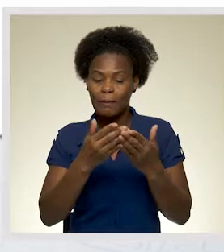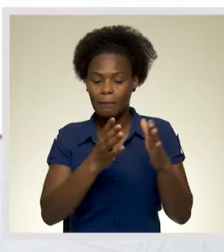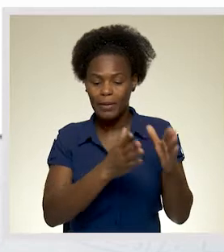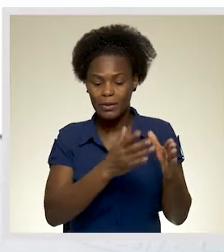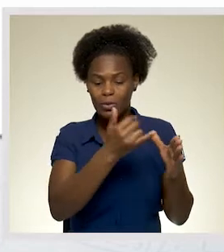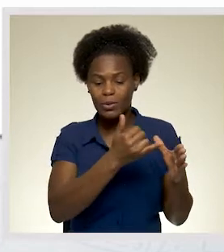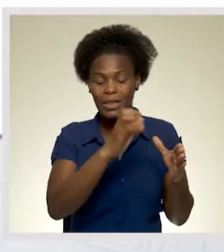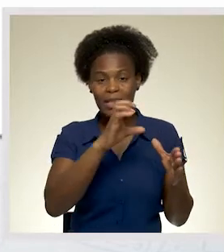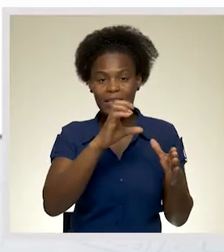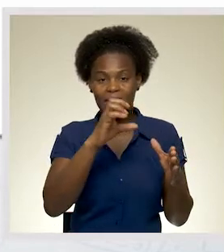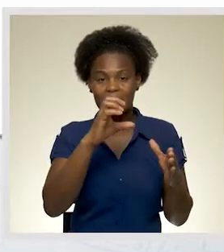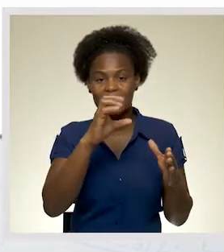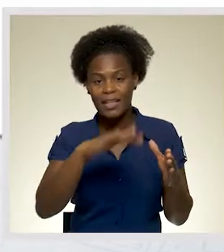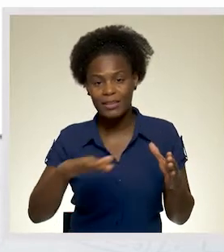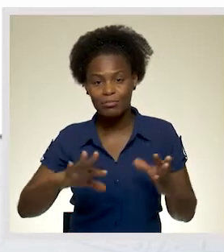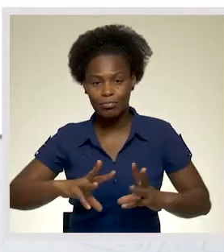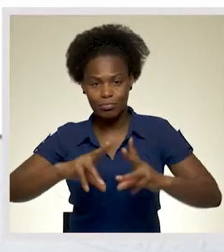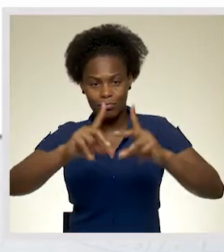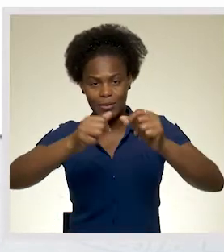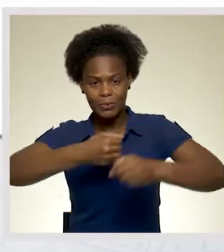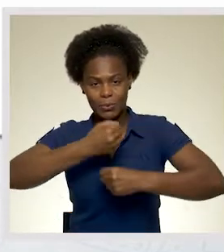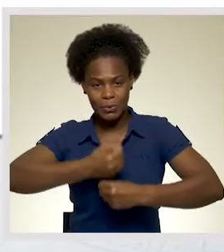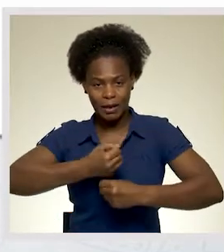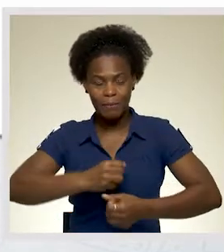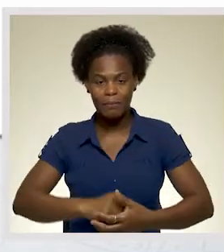e o desenvolvimento sustentável.